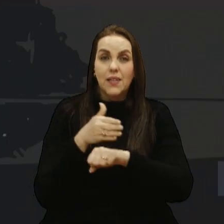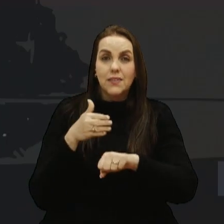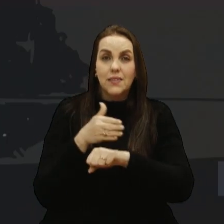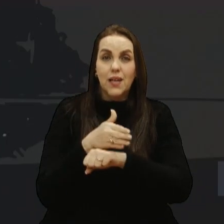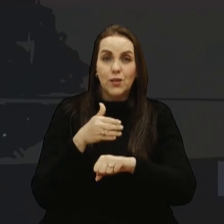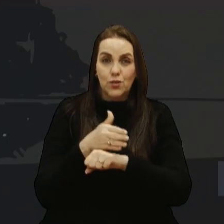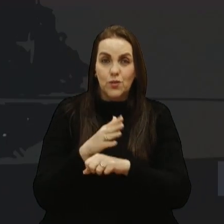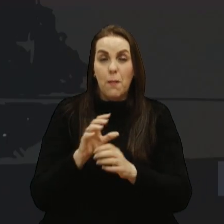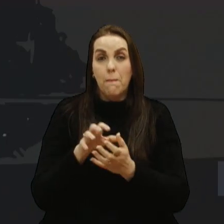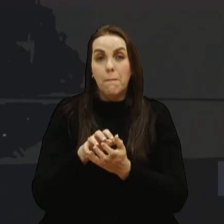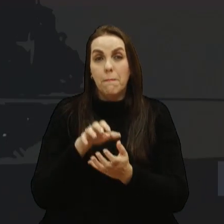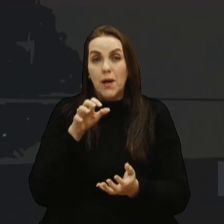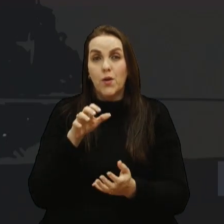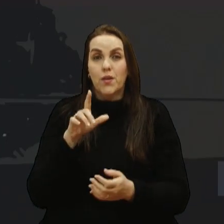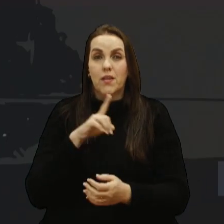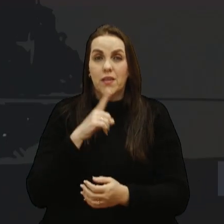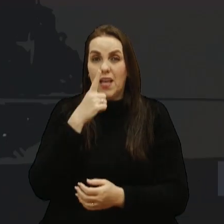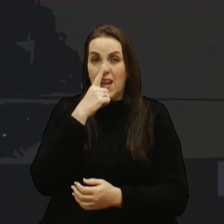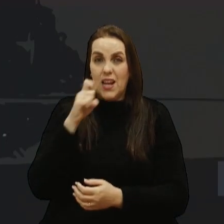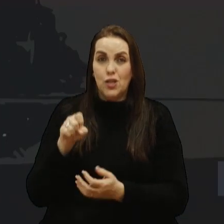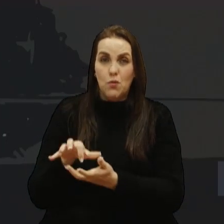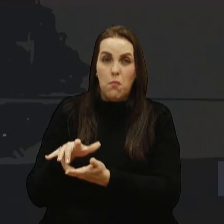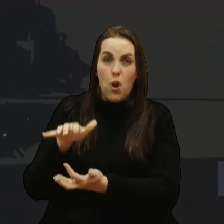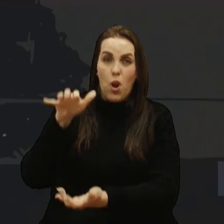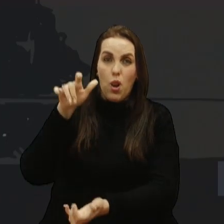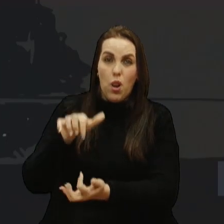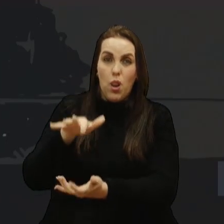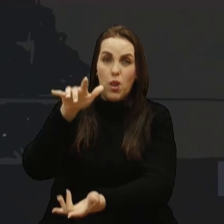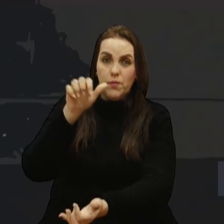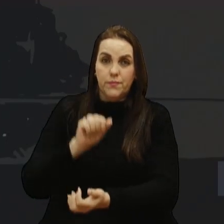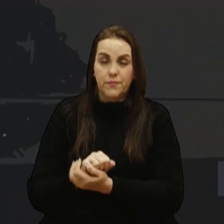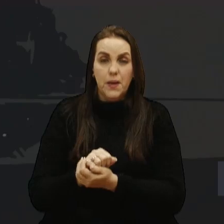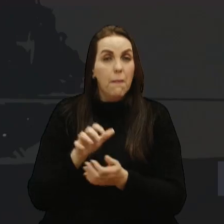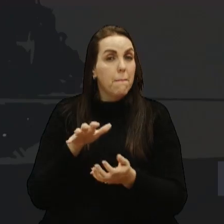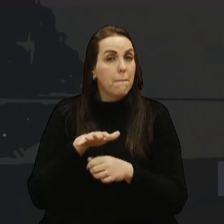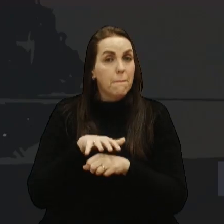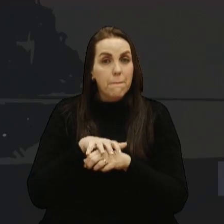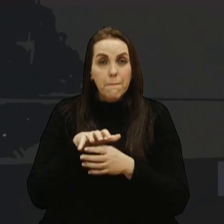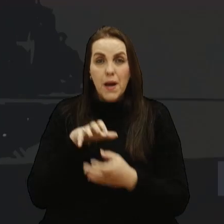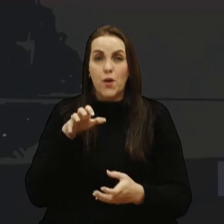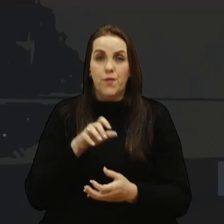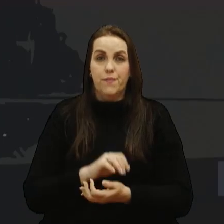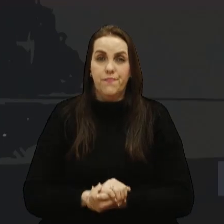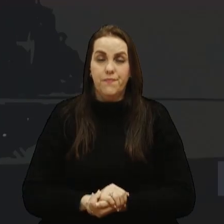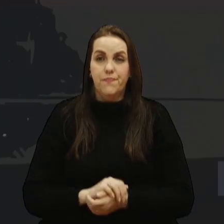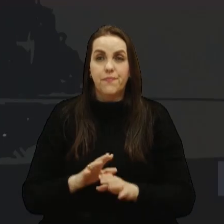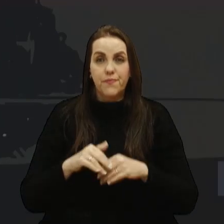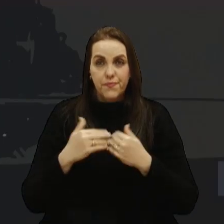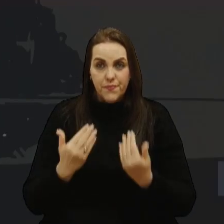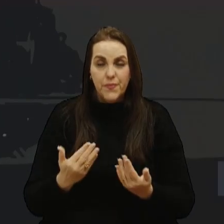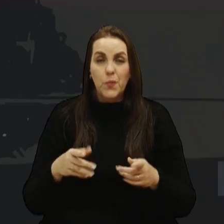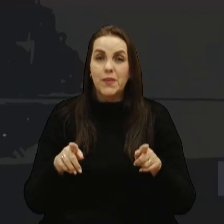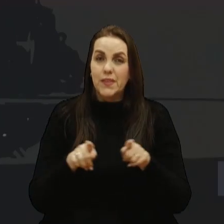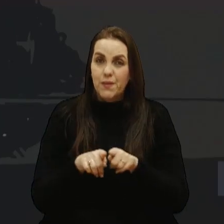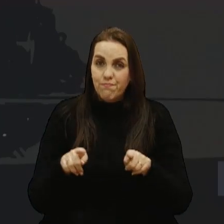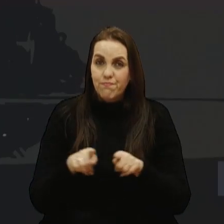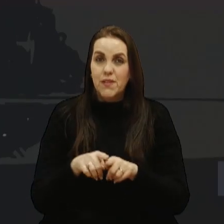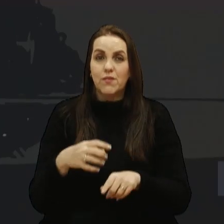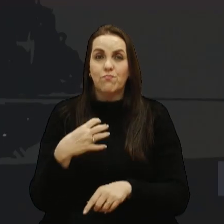maioria deles tem lixão. A maioria deles tem lixão. Então, também é uma